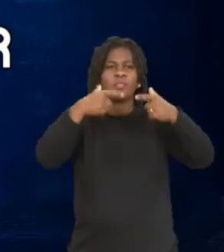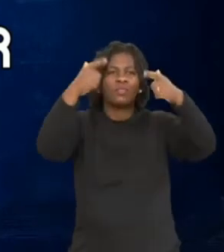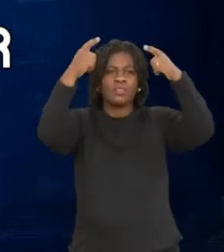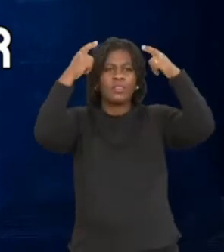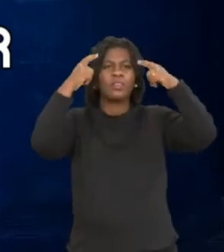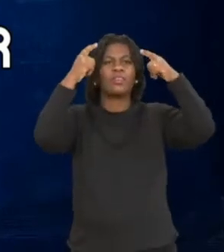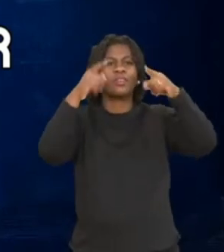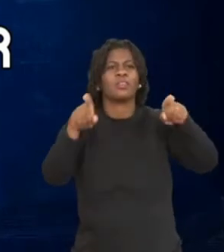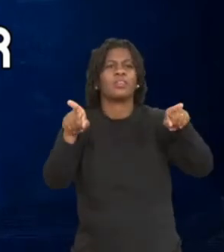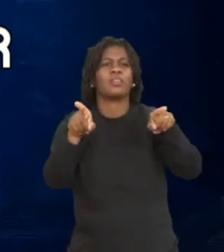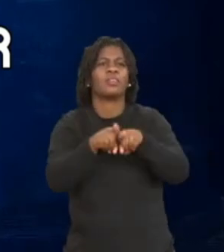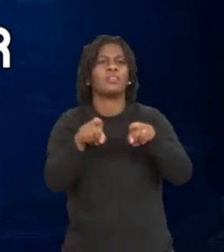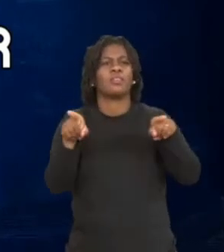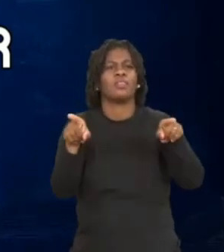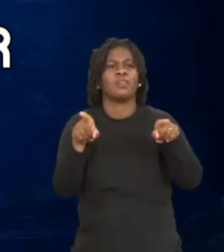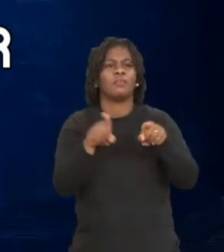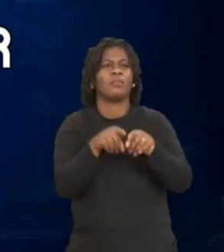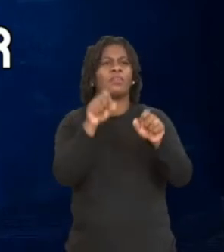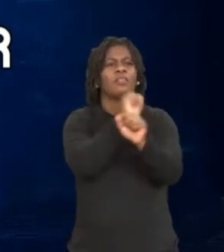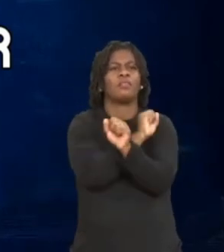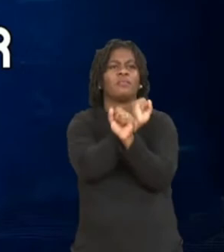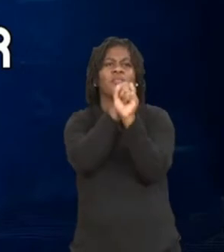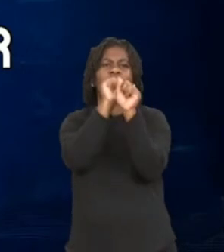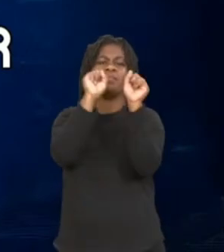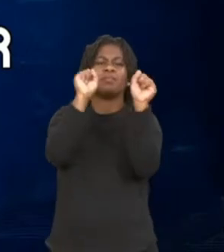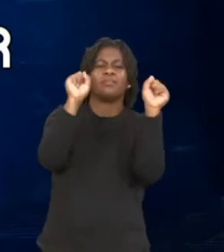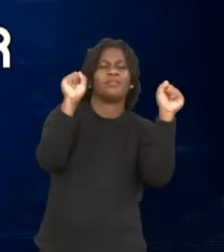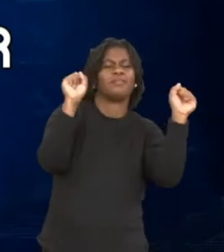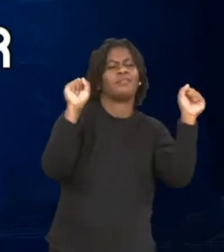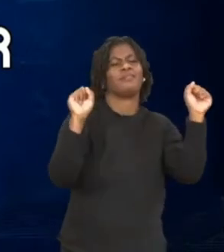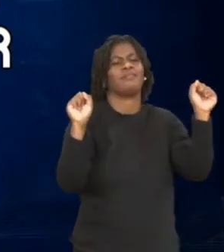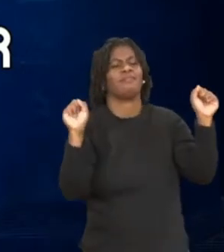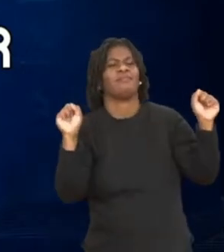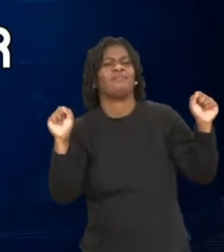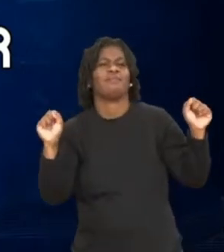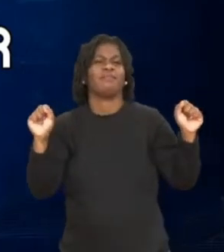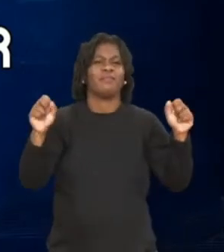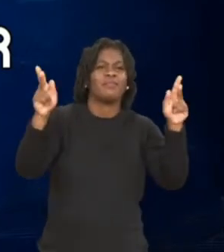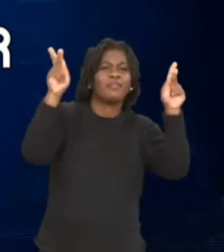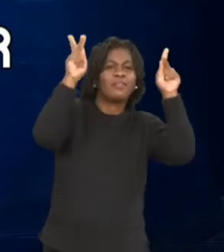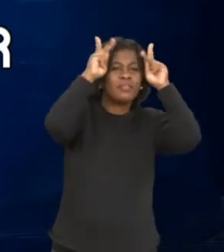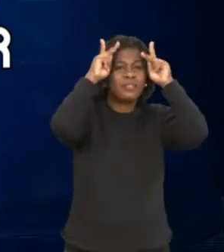o nosso rei e libertador.